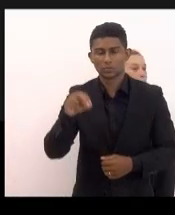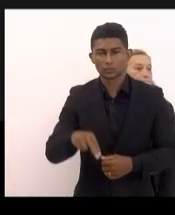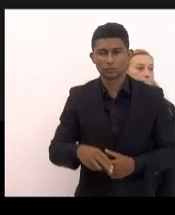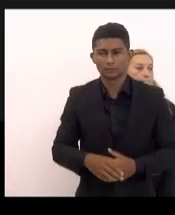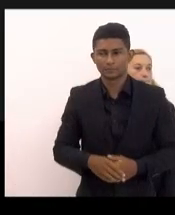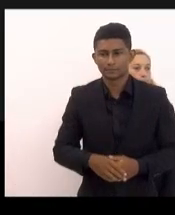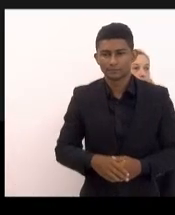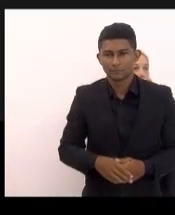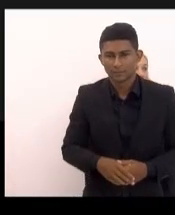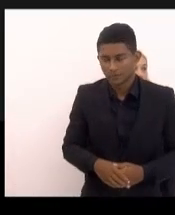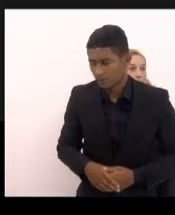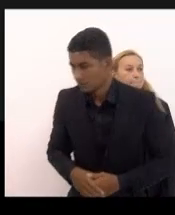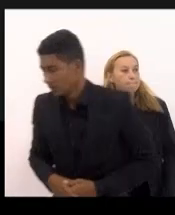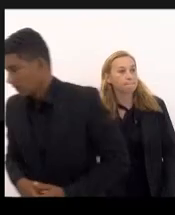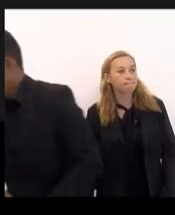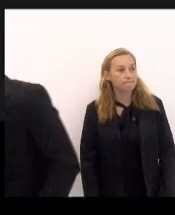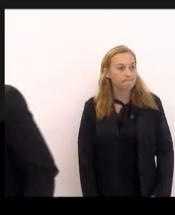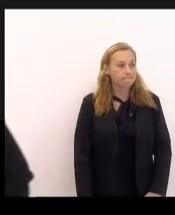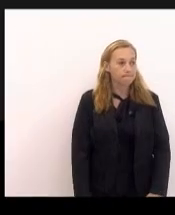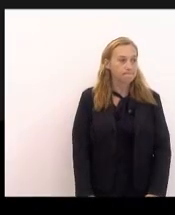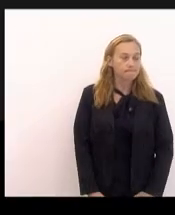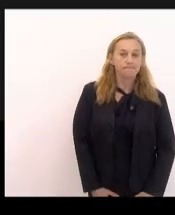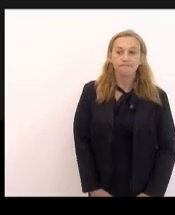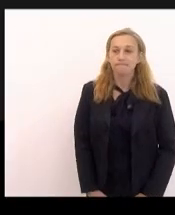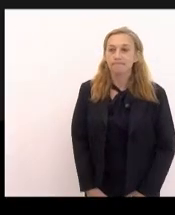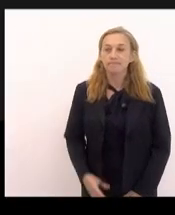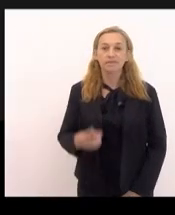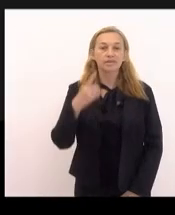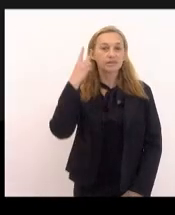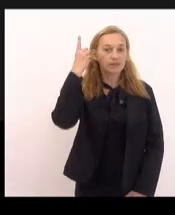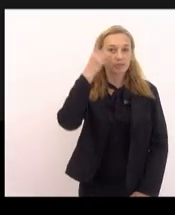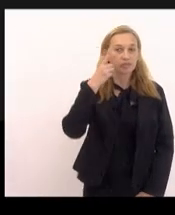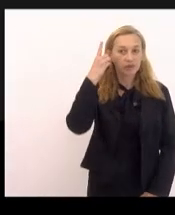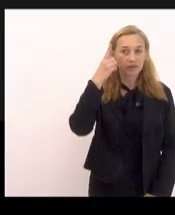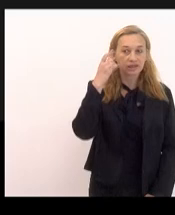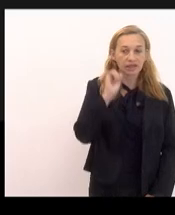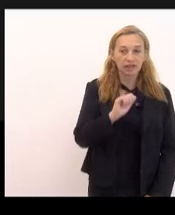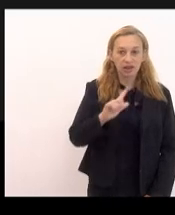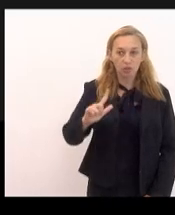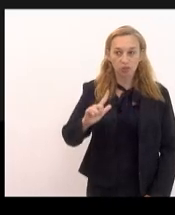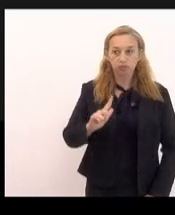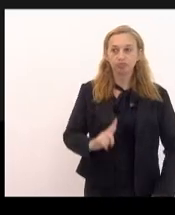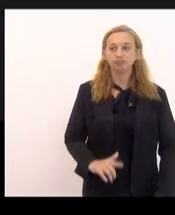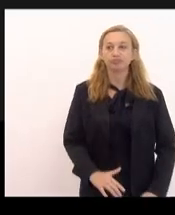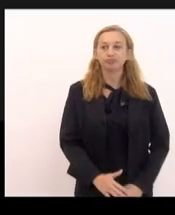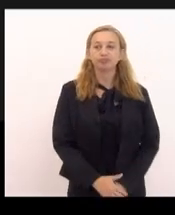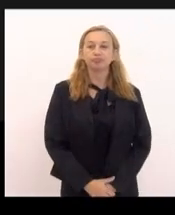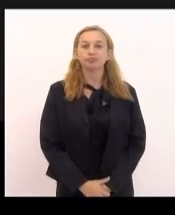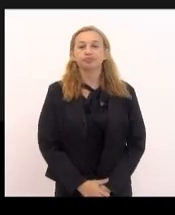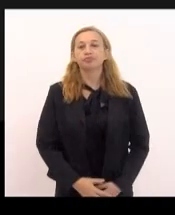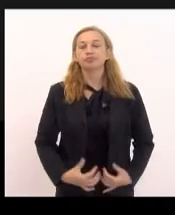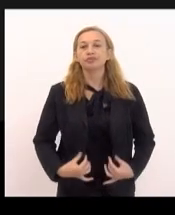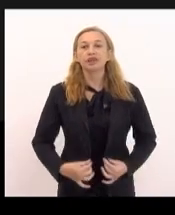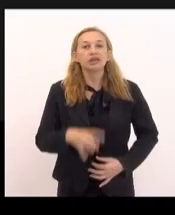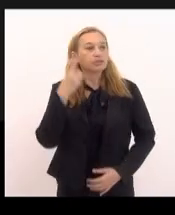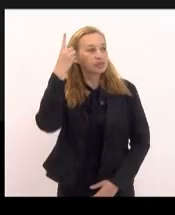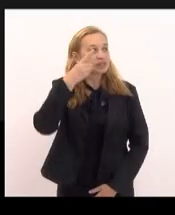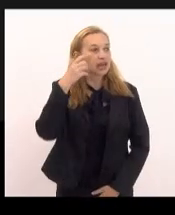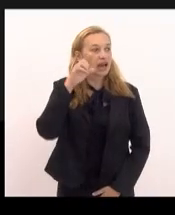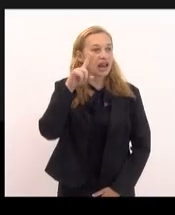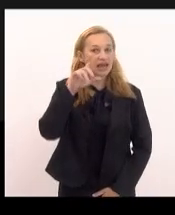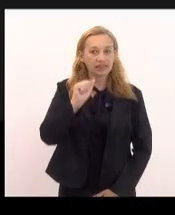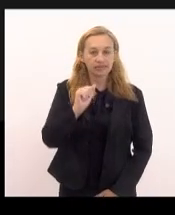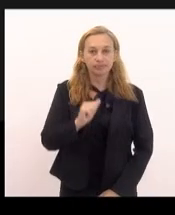Deputado Wellington José. Deputado Daniel Librelon. Deputado Daniel Librelon. Deputada Alana